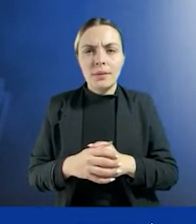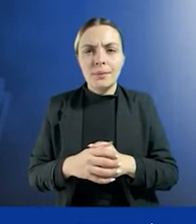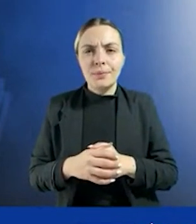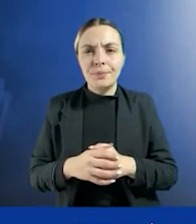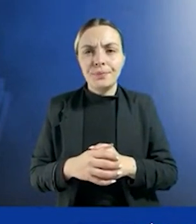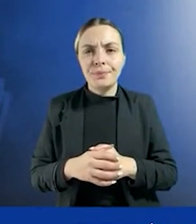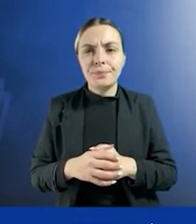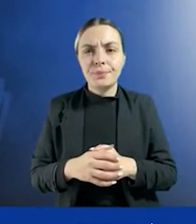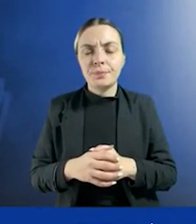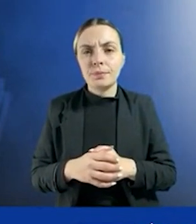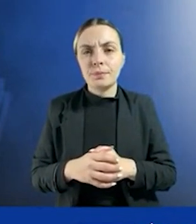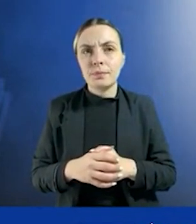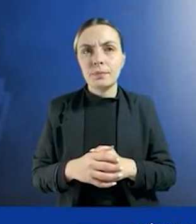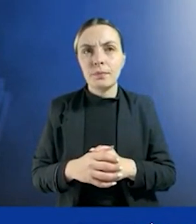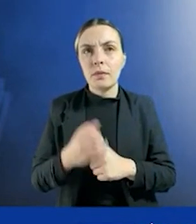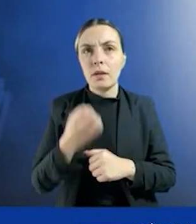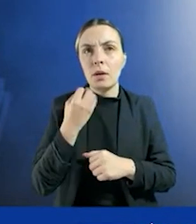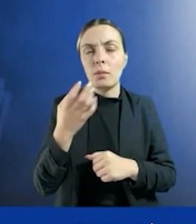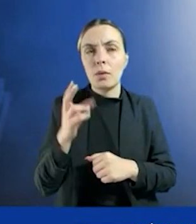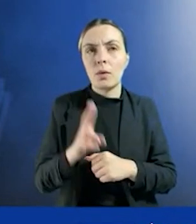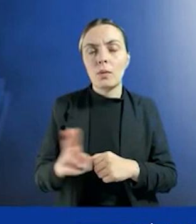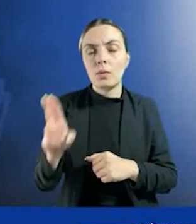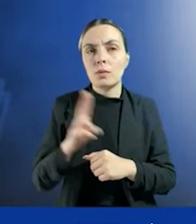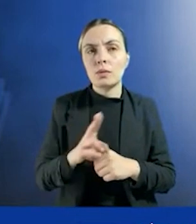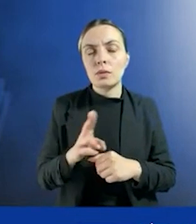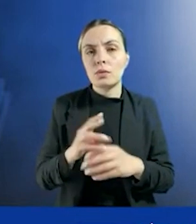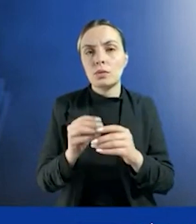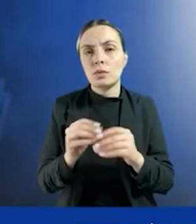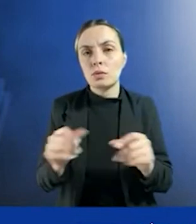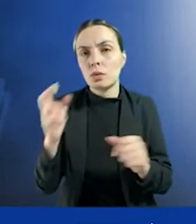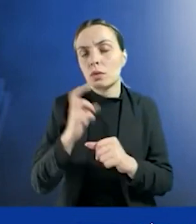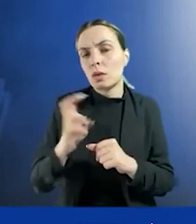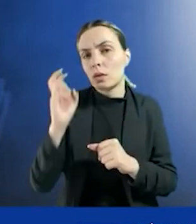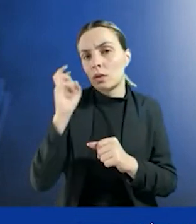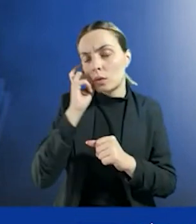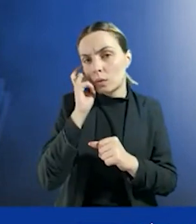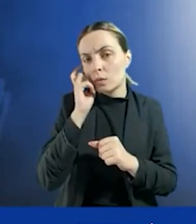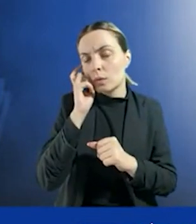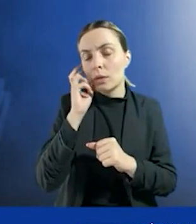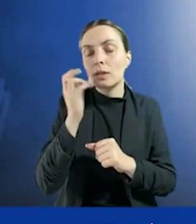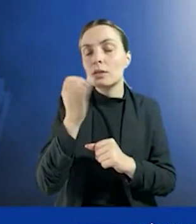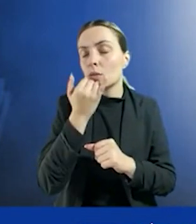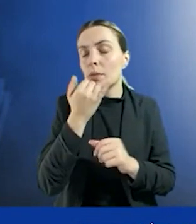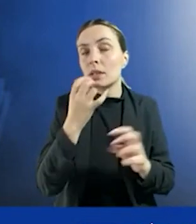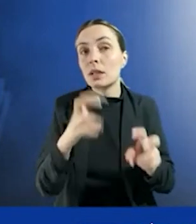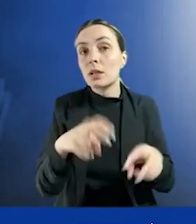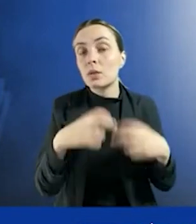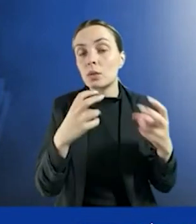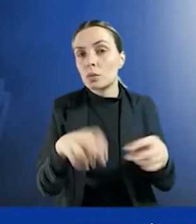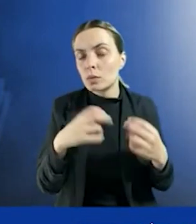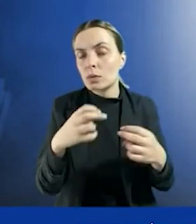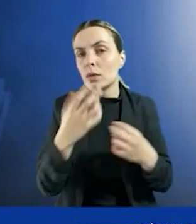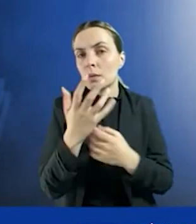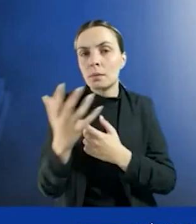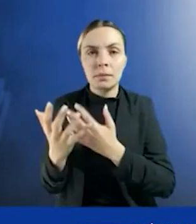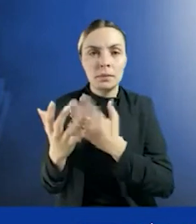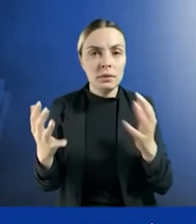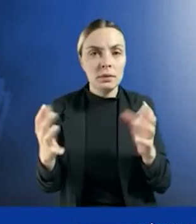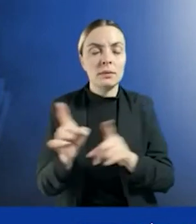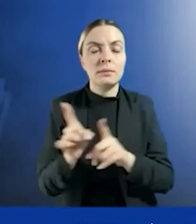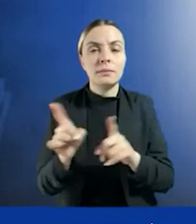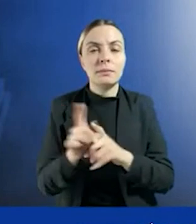a boa utilização do solo na agricultura é uma solução para questões ambientais e questões